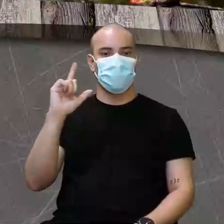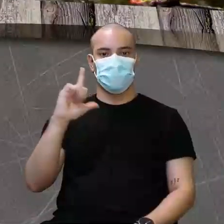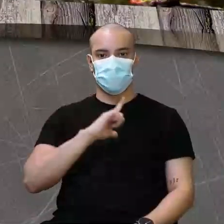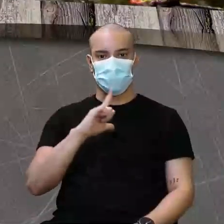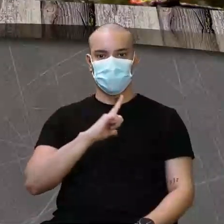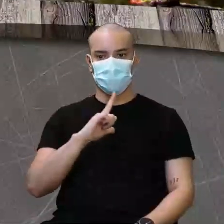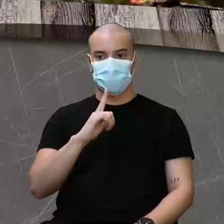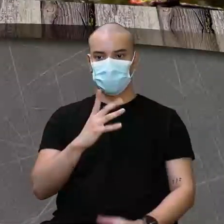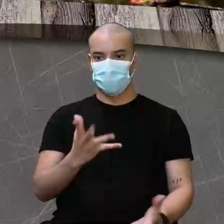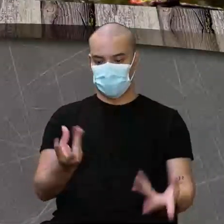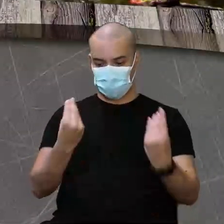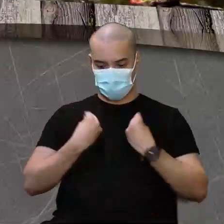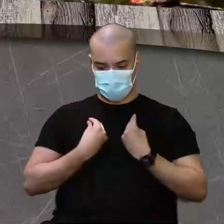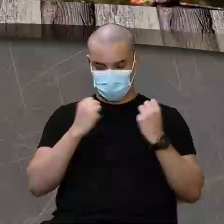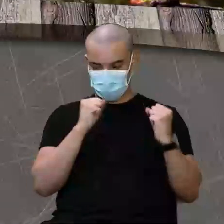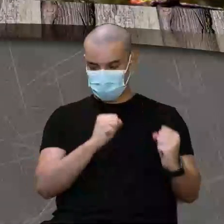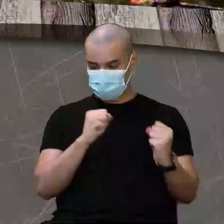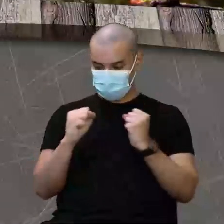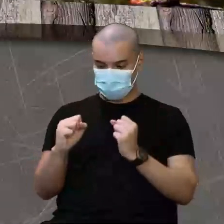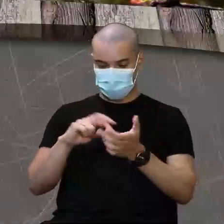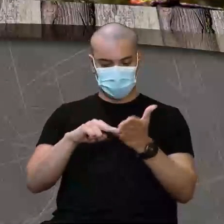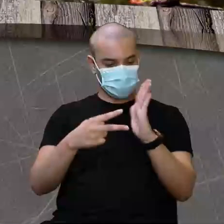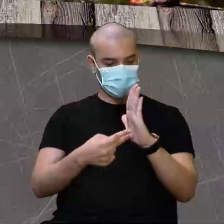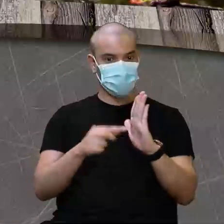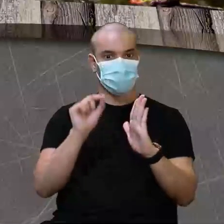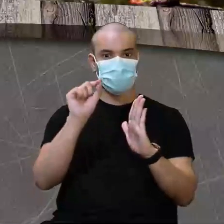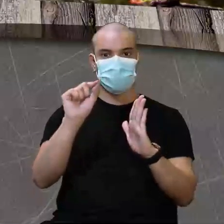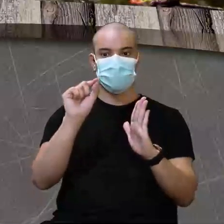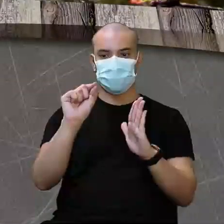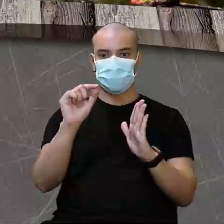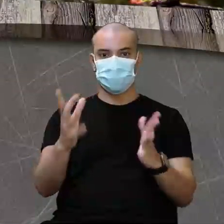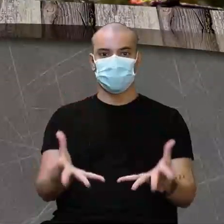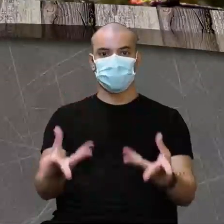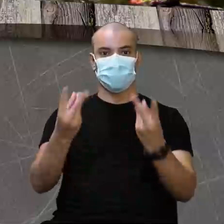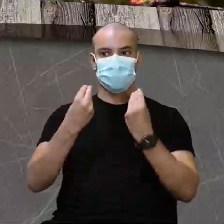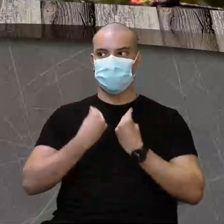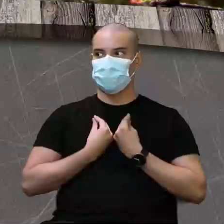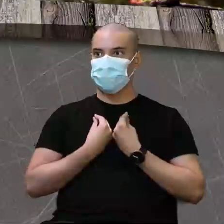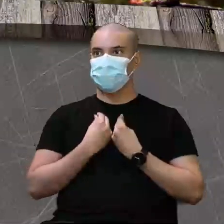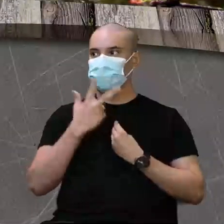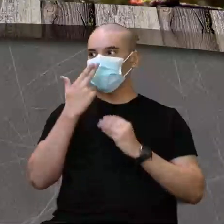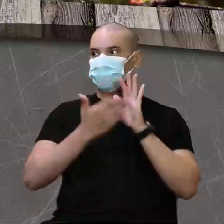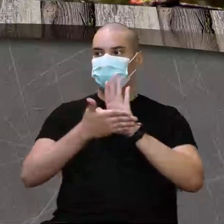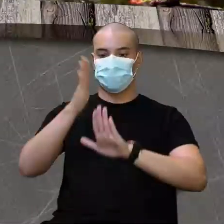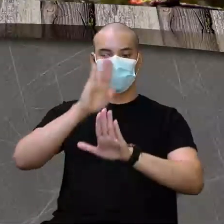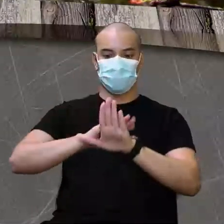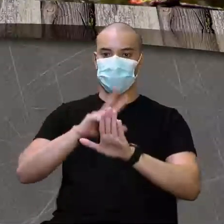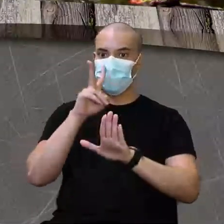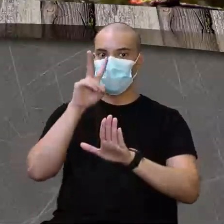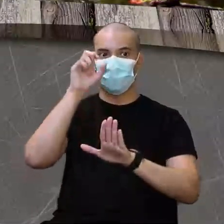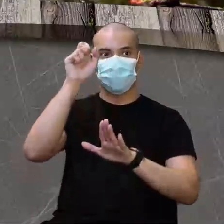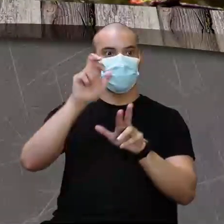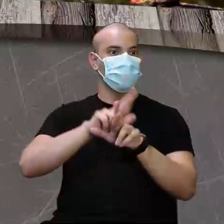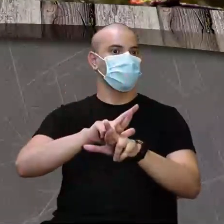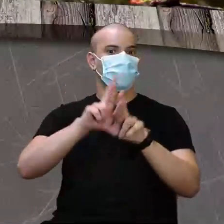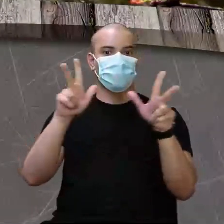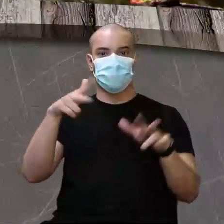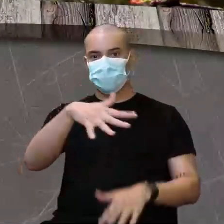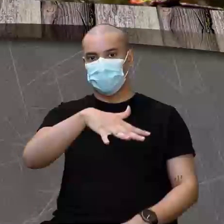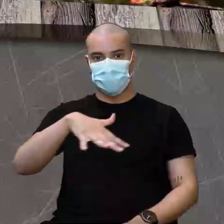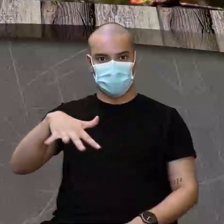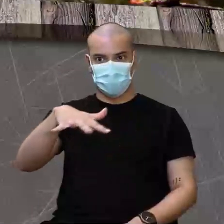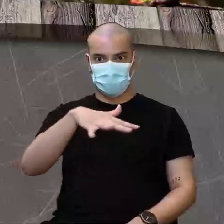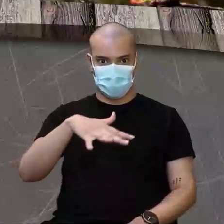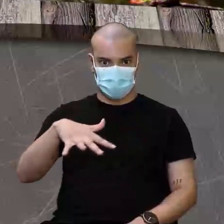um poder, né? Ou seja, tem toda uma força exercida sobre ela que é diferente do